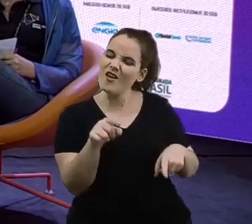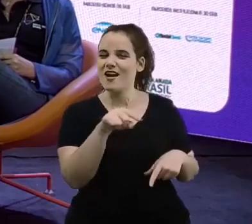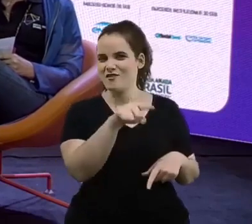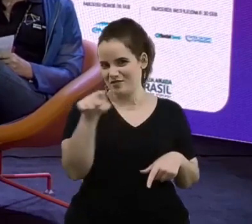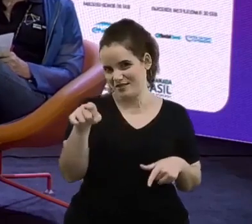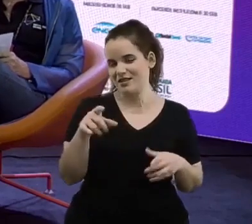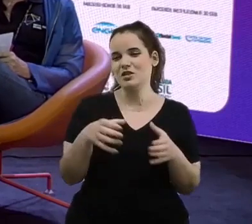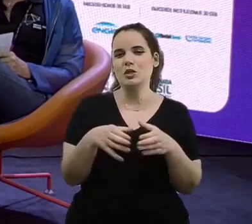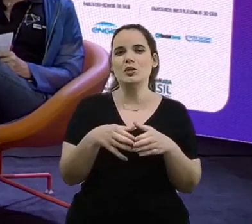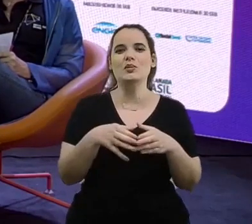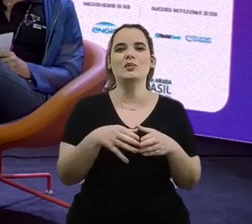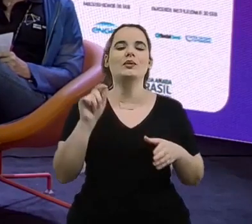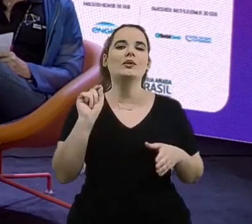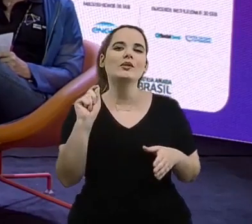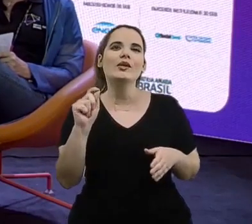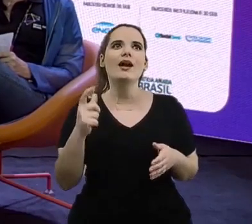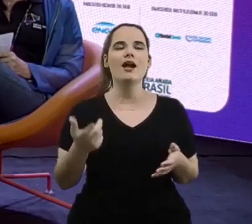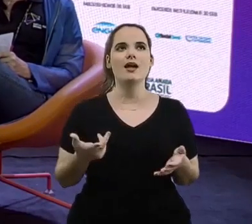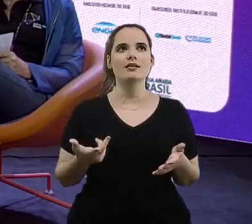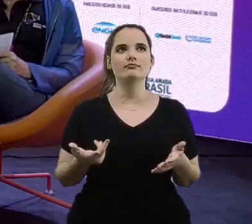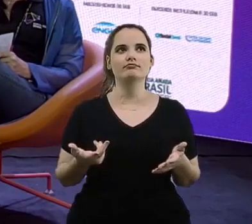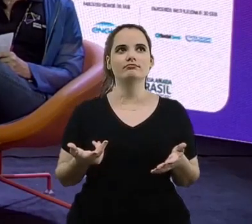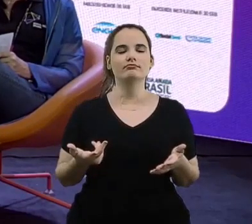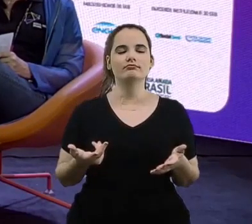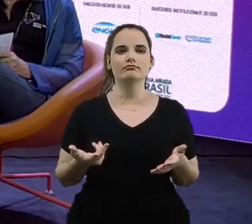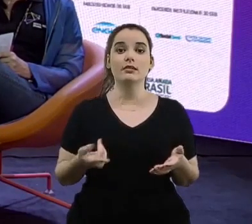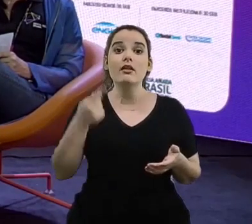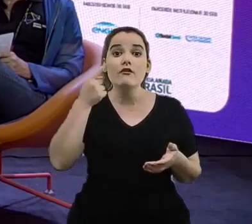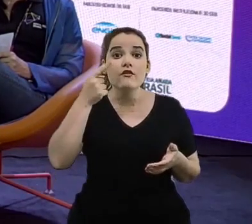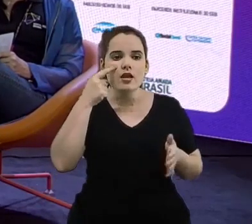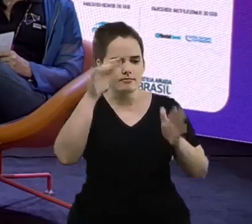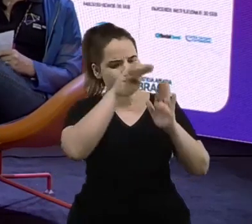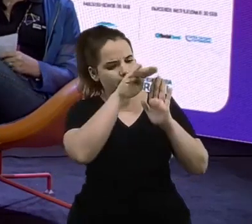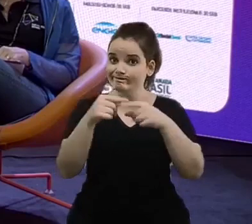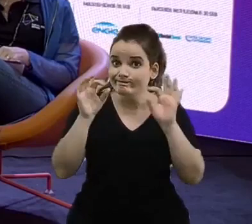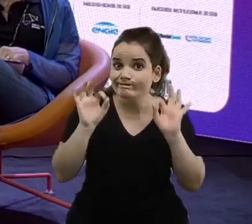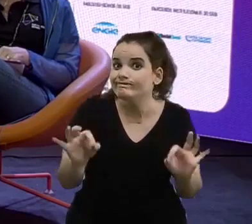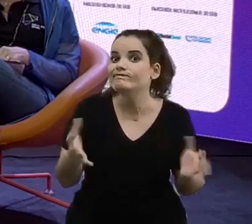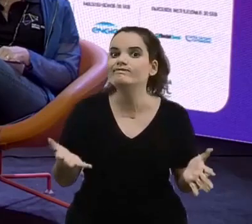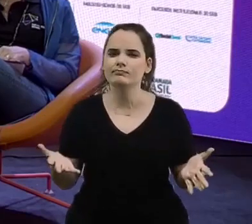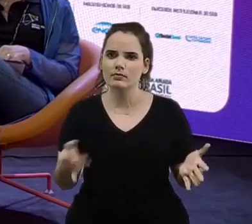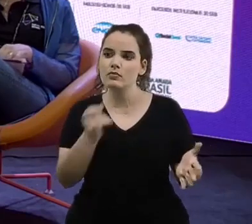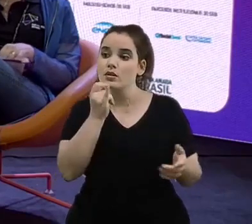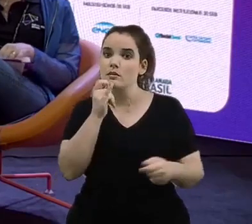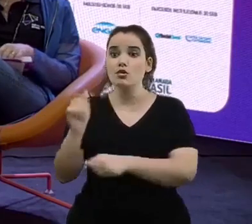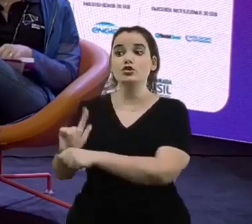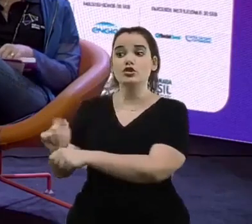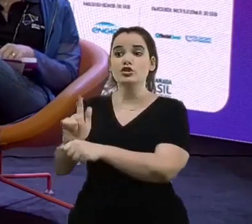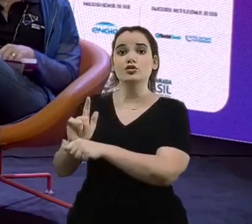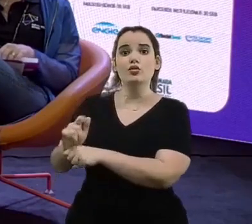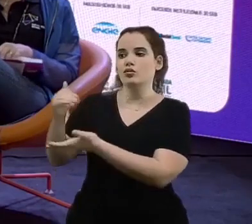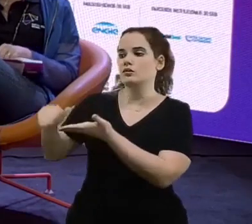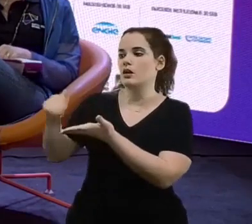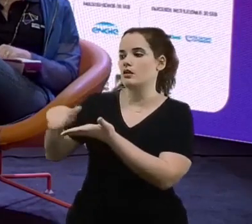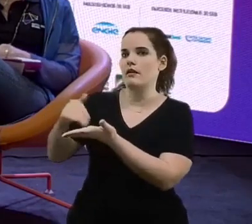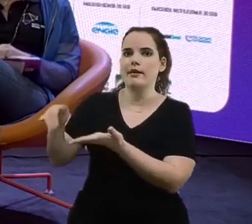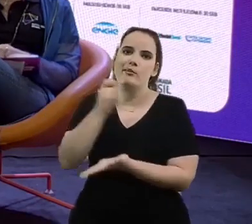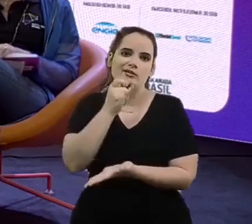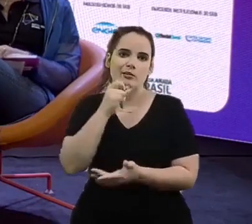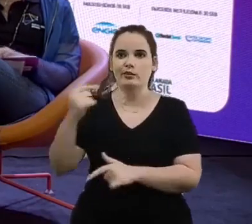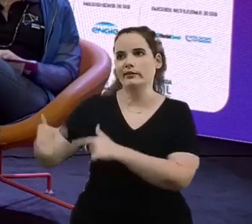todos os nossos mentores, mas a Virgínia é muito especial, né? É o pernambucano arretada. Então, eu acho que vocês também